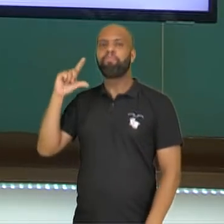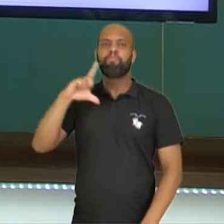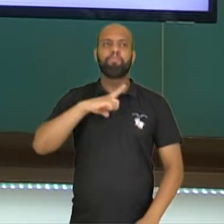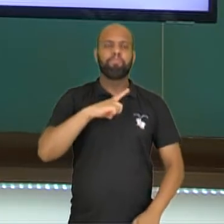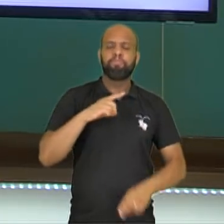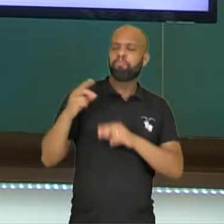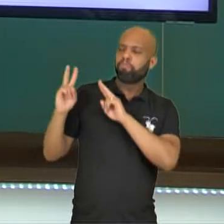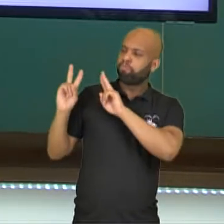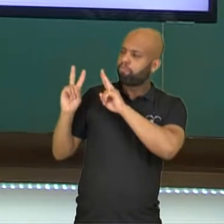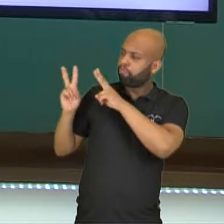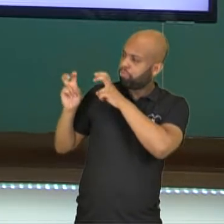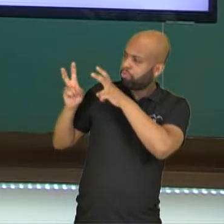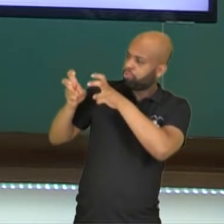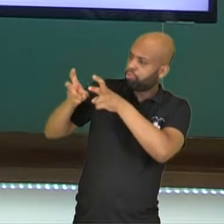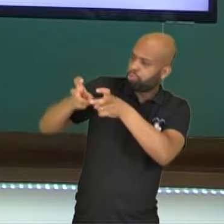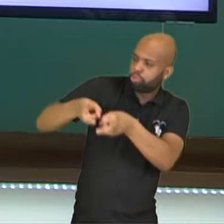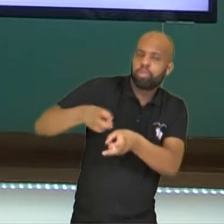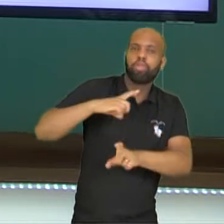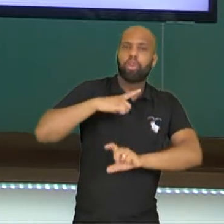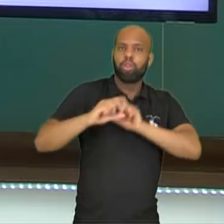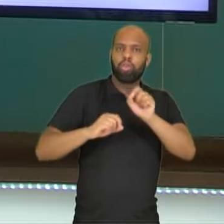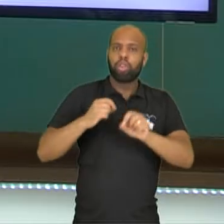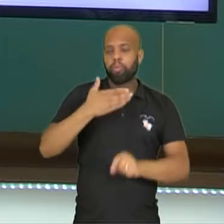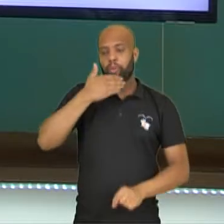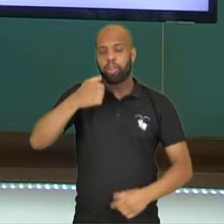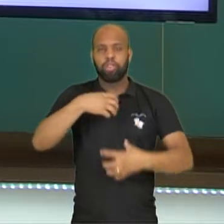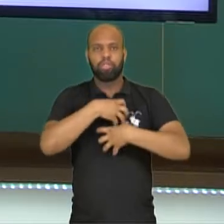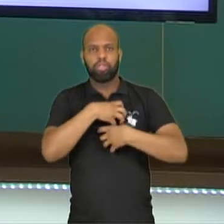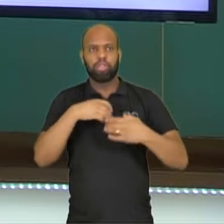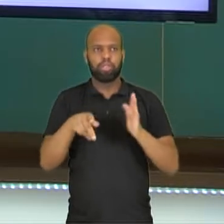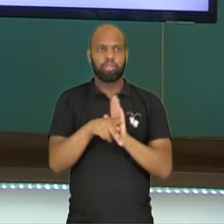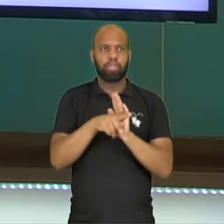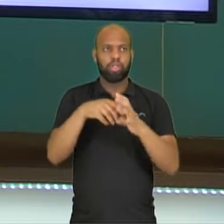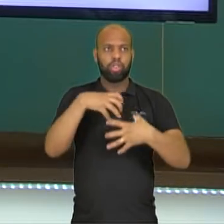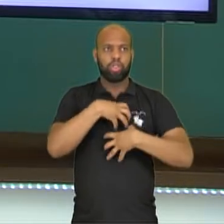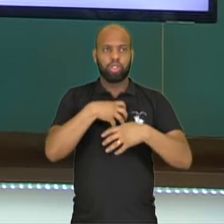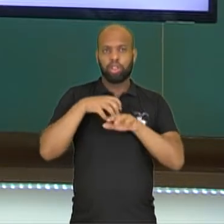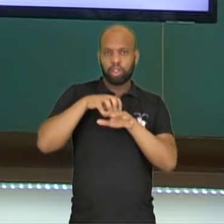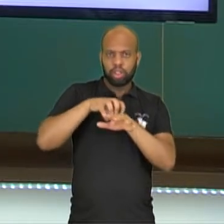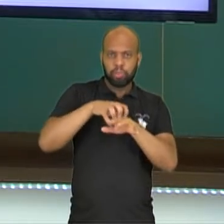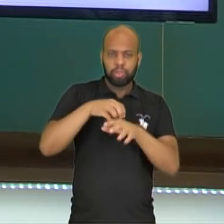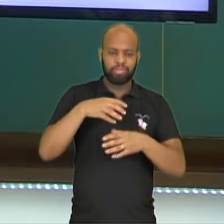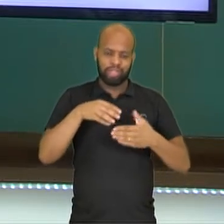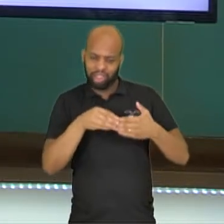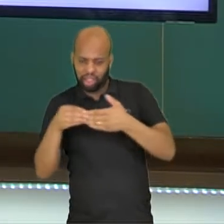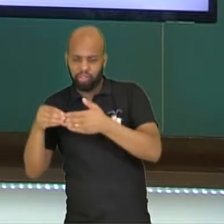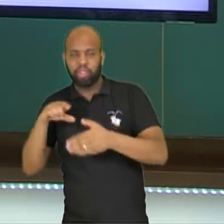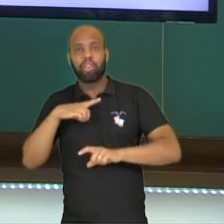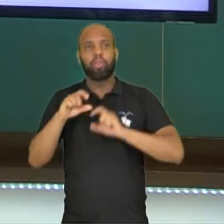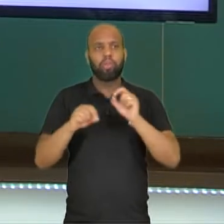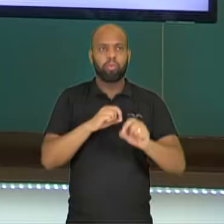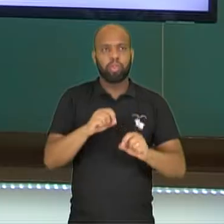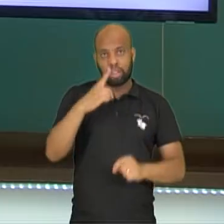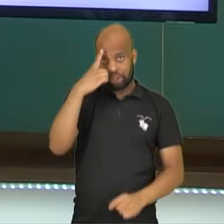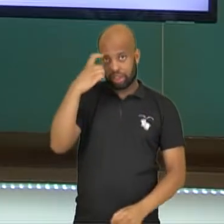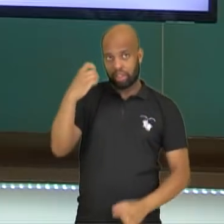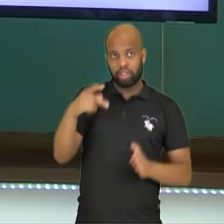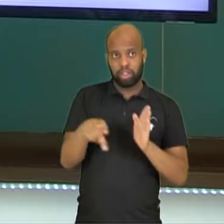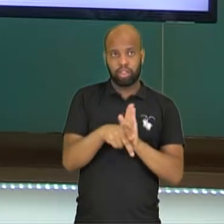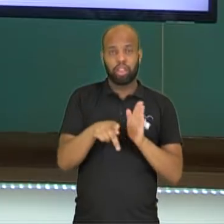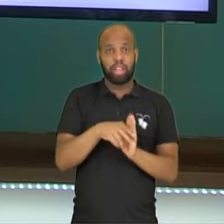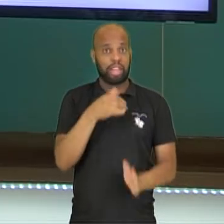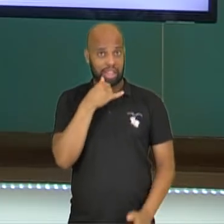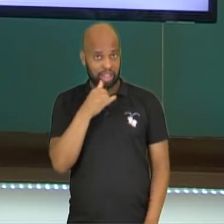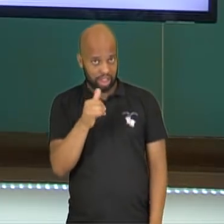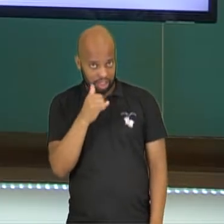vai percebendo que a melhora da performance dos transportes está ligado basicamente com a ideia de consumo de